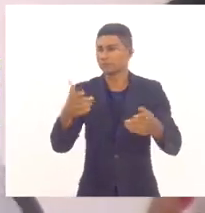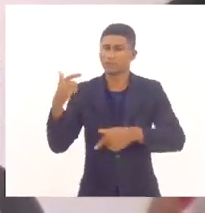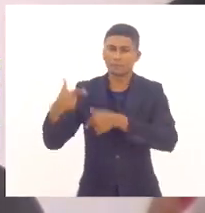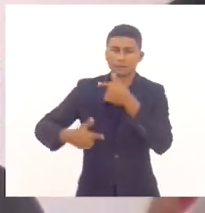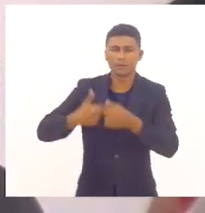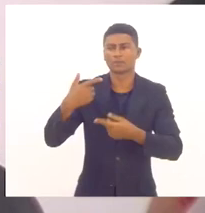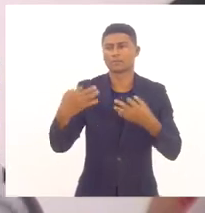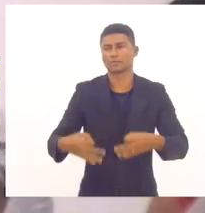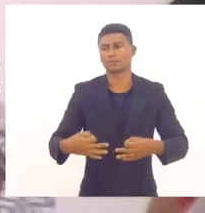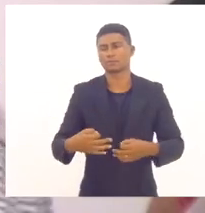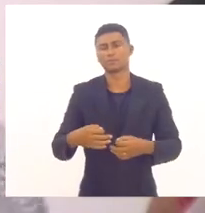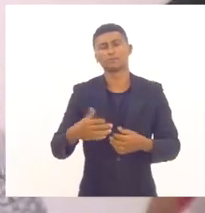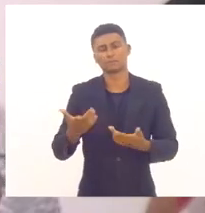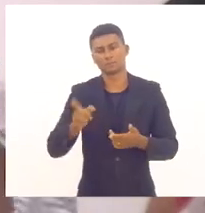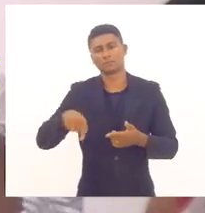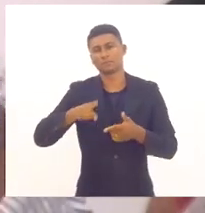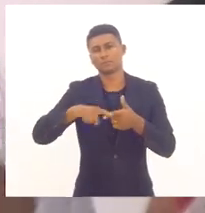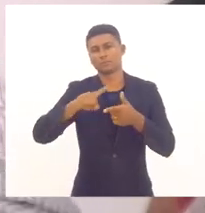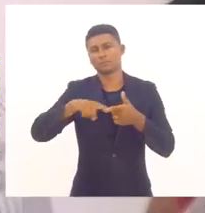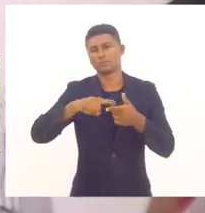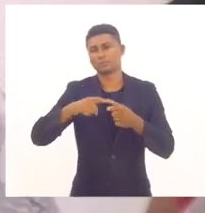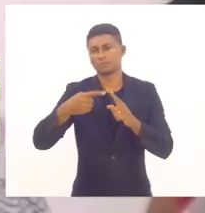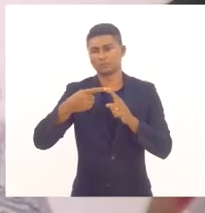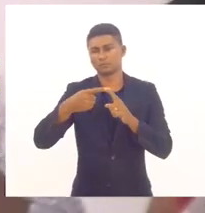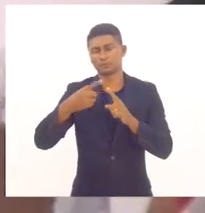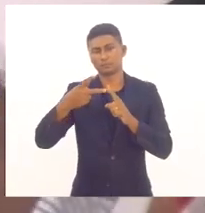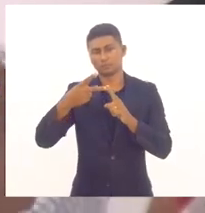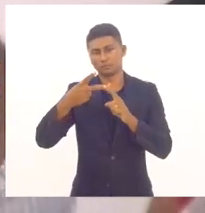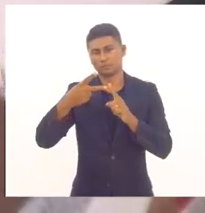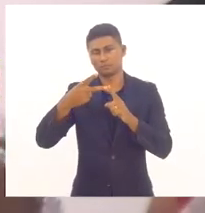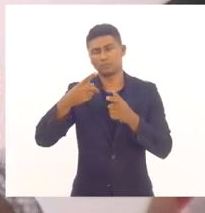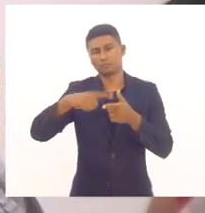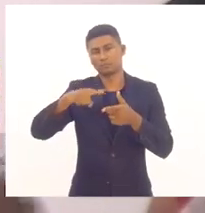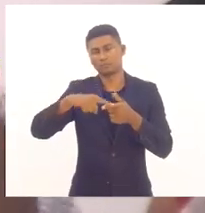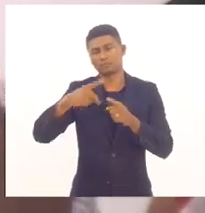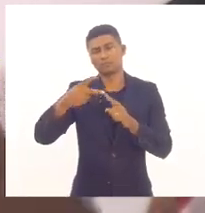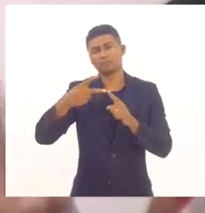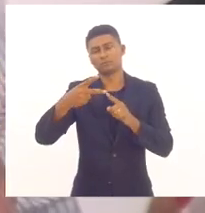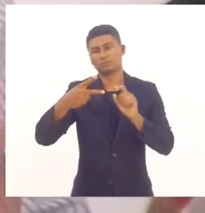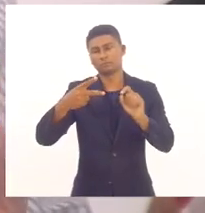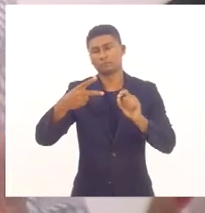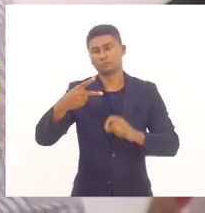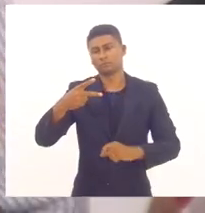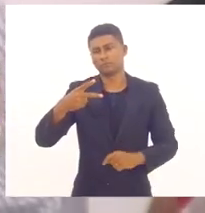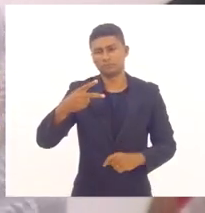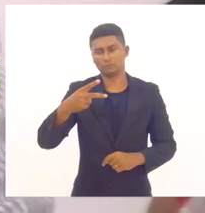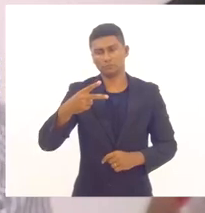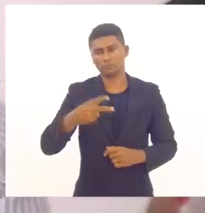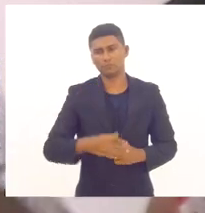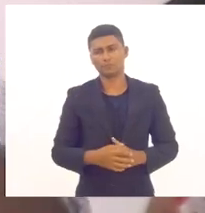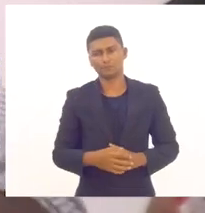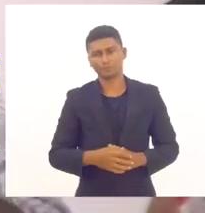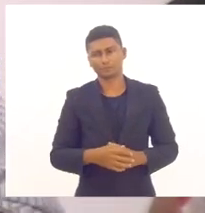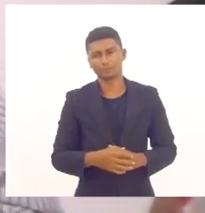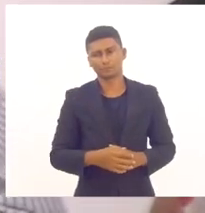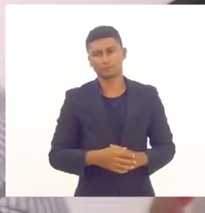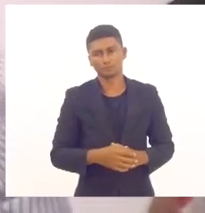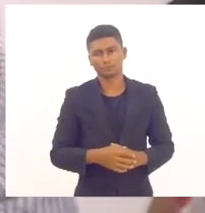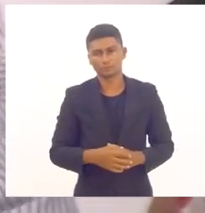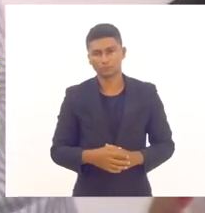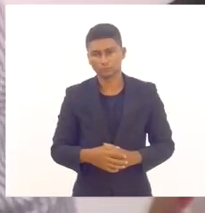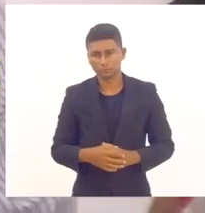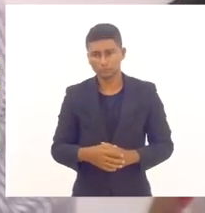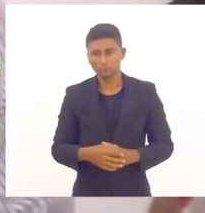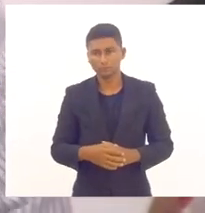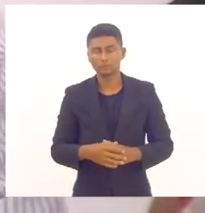é um dos problemas. E aí, o outro problema que a gente vai responder, outra demanda que essa lei pode responder, principalmente quando se trata